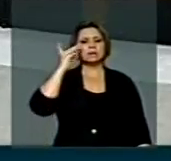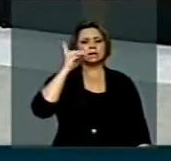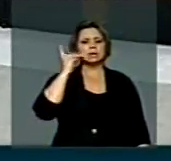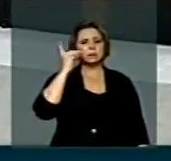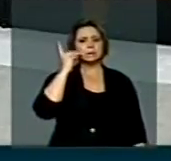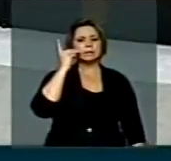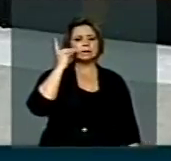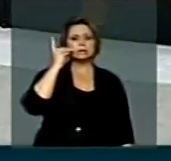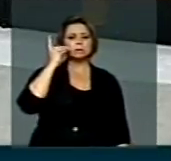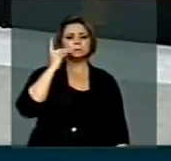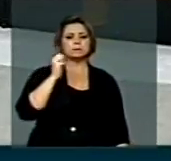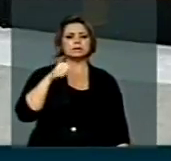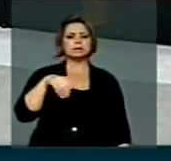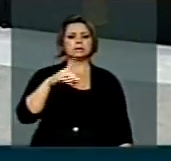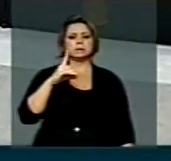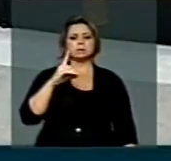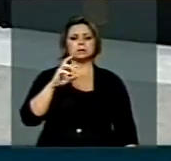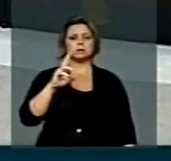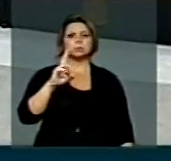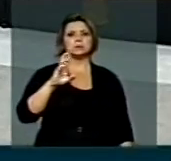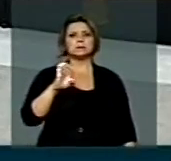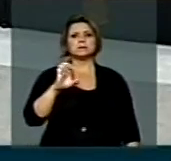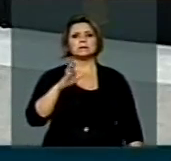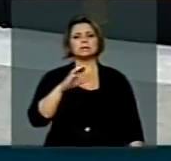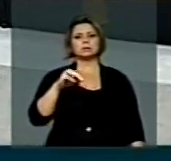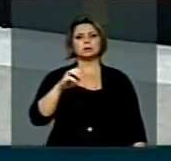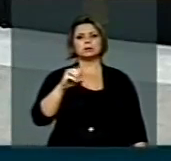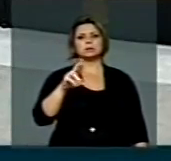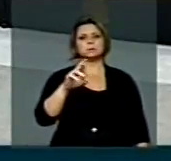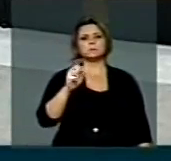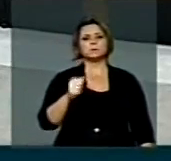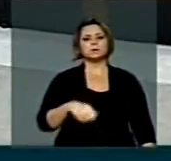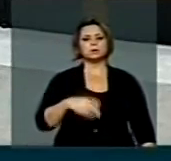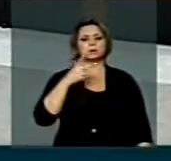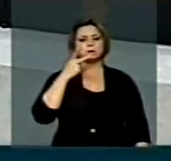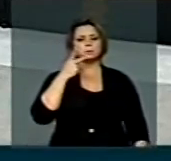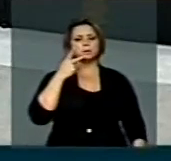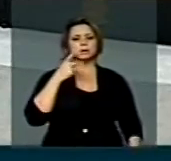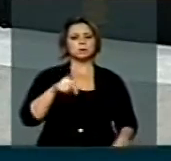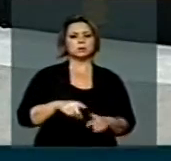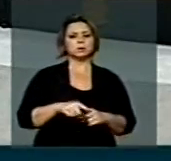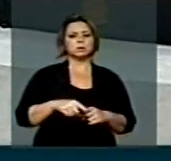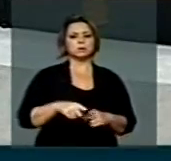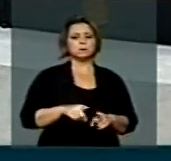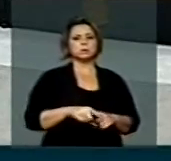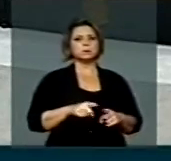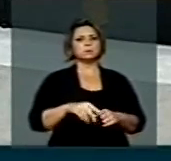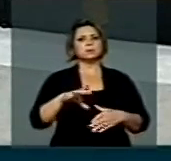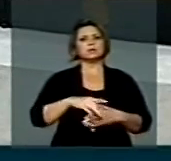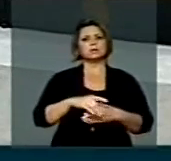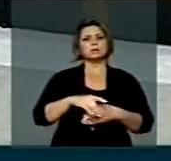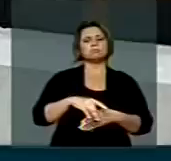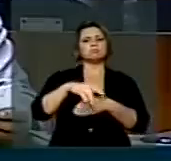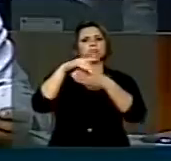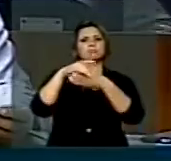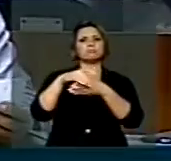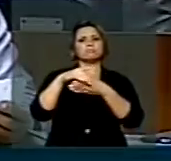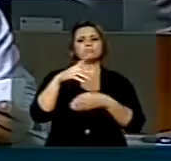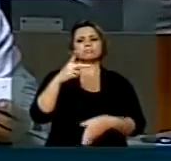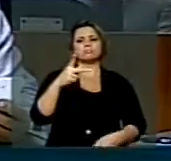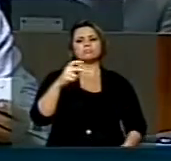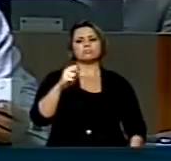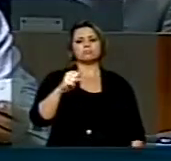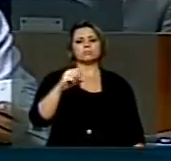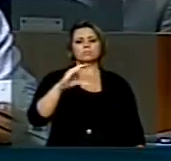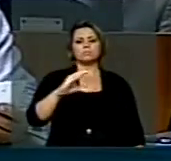Deputado André Moura, fazendo uso da palavra como líder do seu partido,